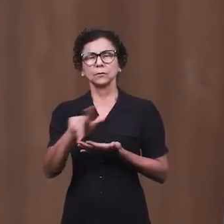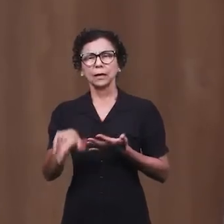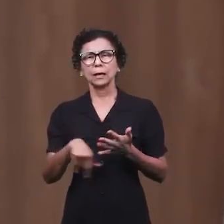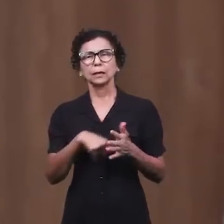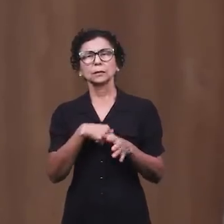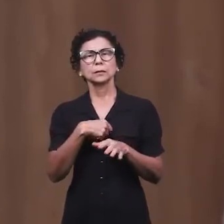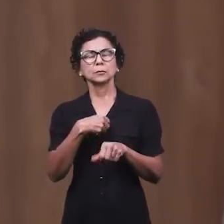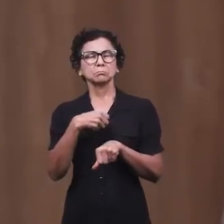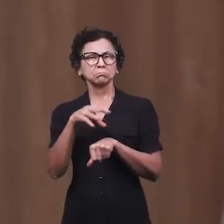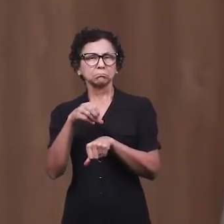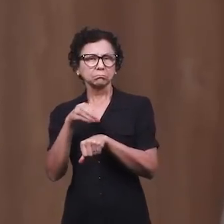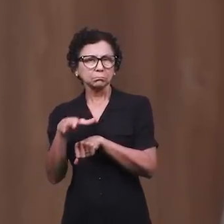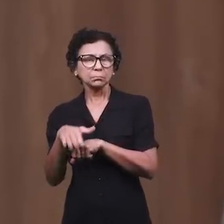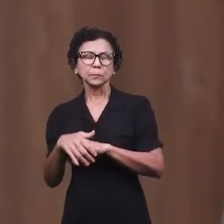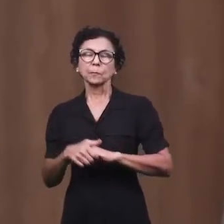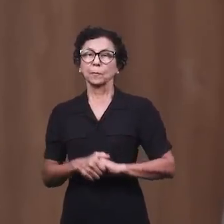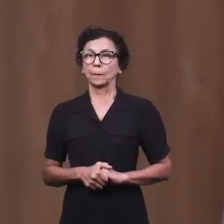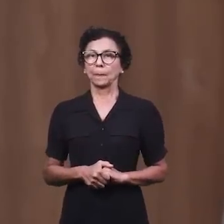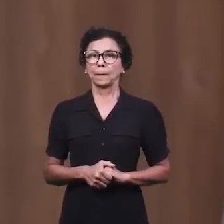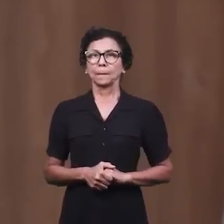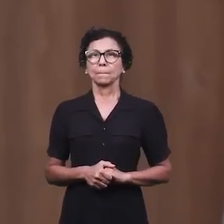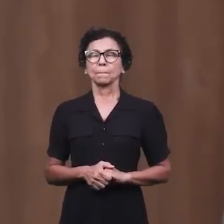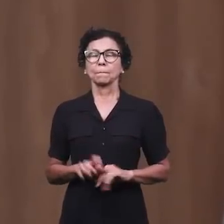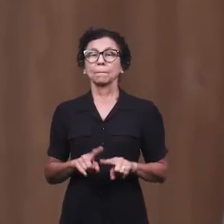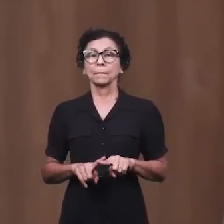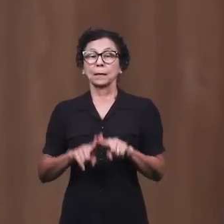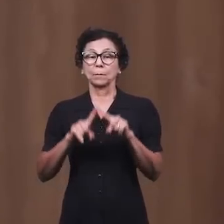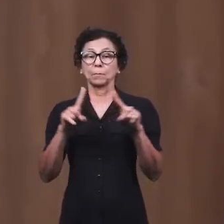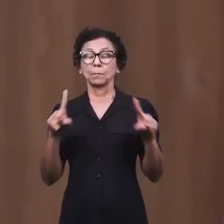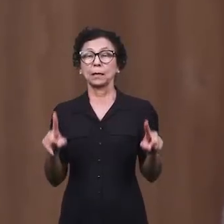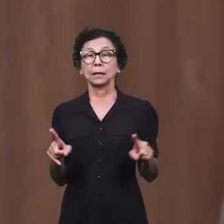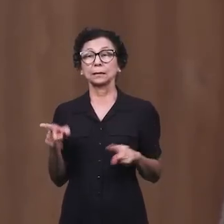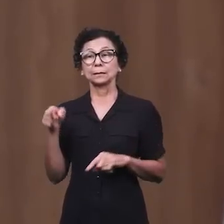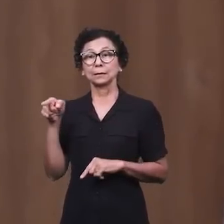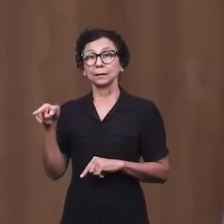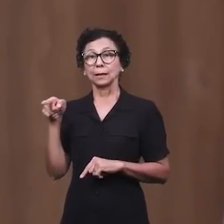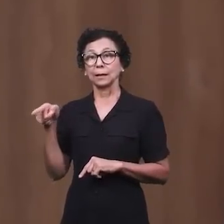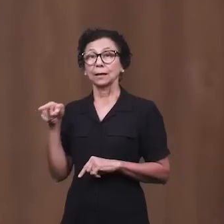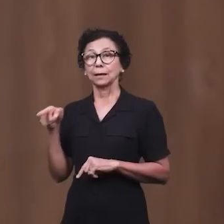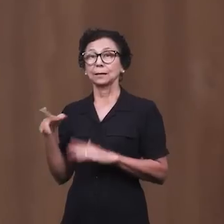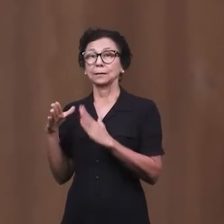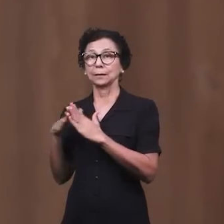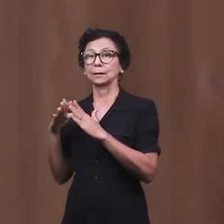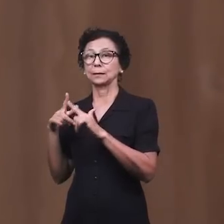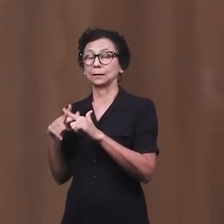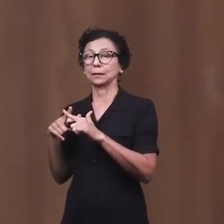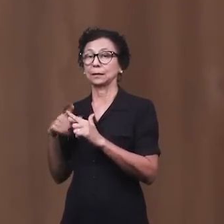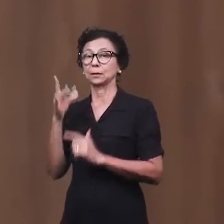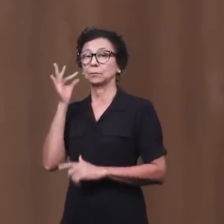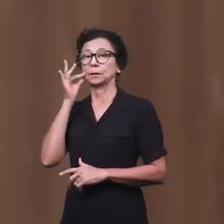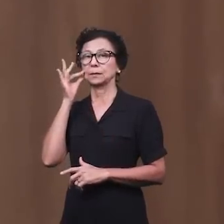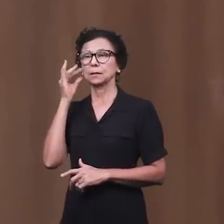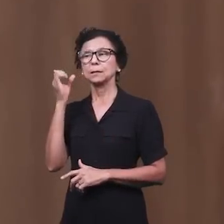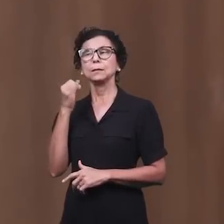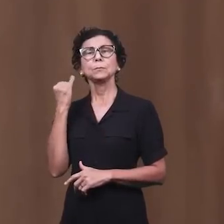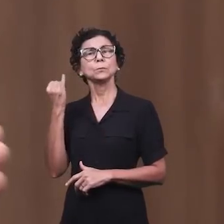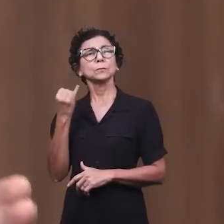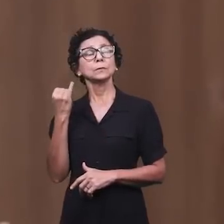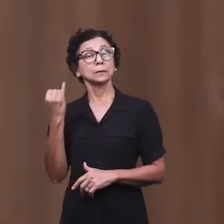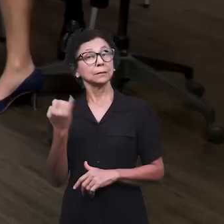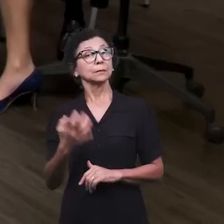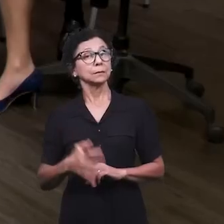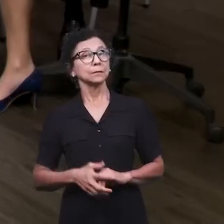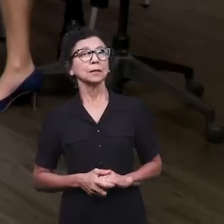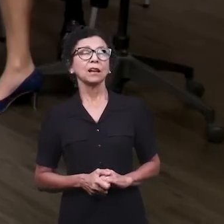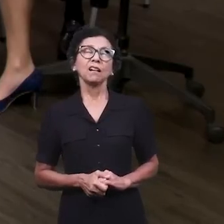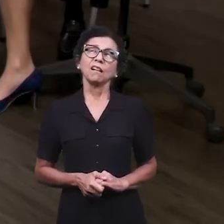todo o Brasil. Isso funciona. Mas se aquele culto que você vai na igreja para participar é